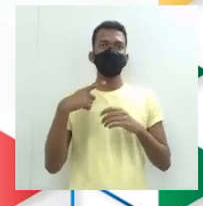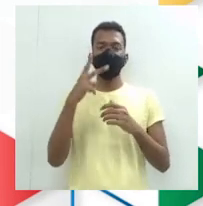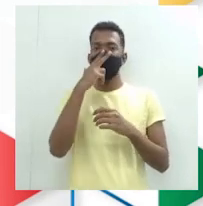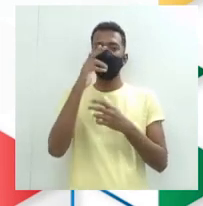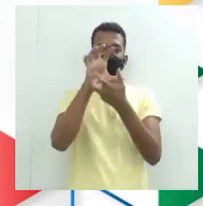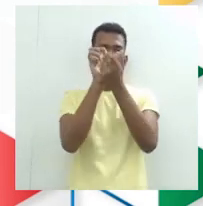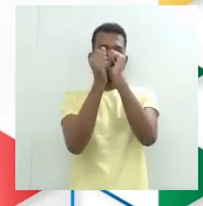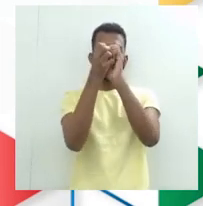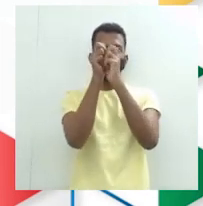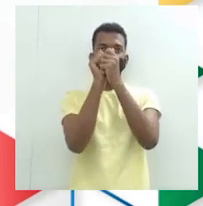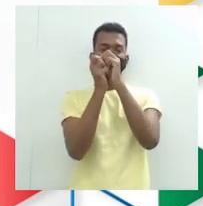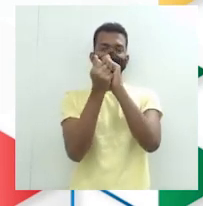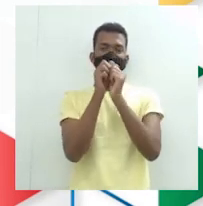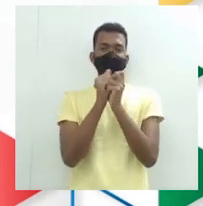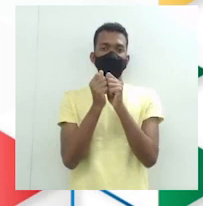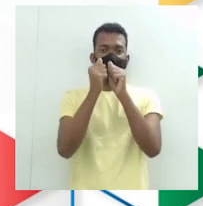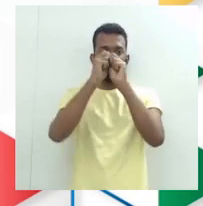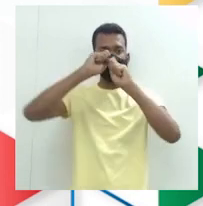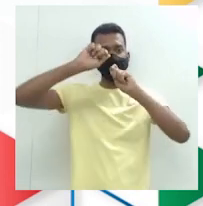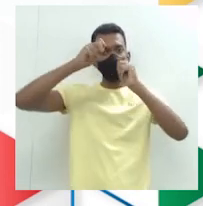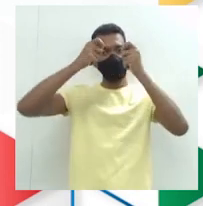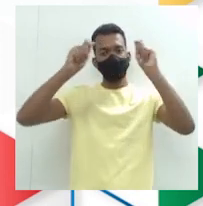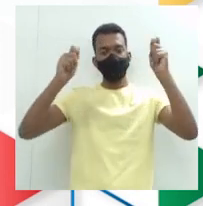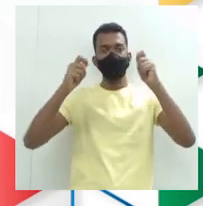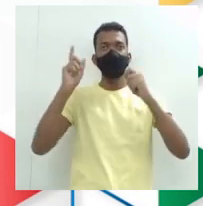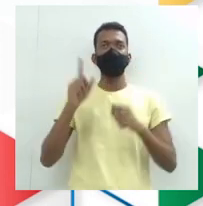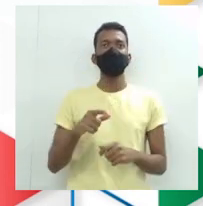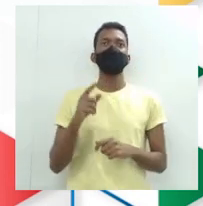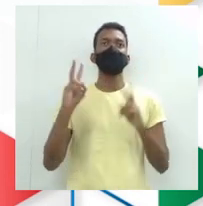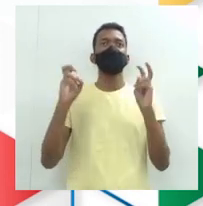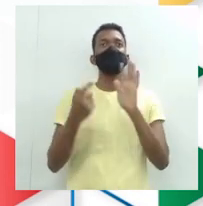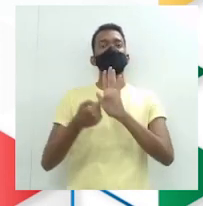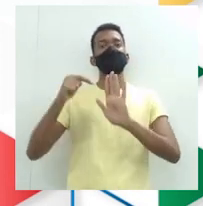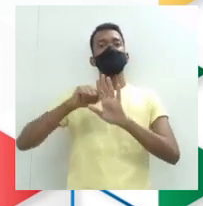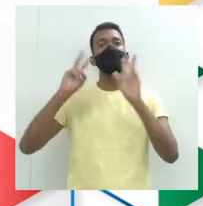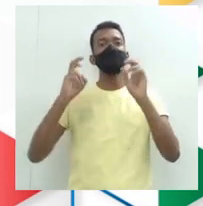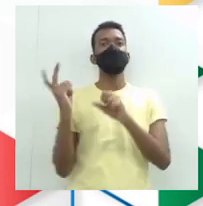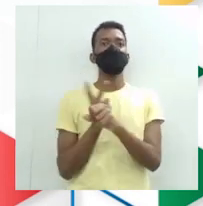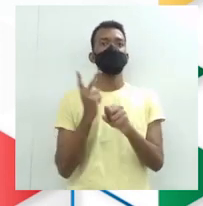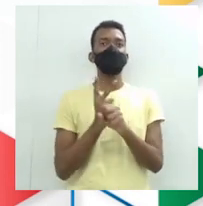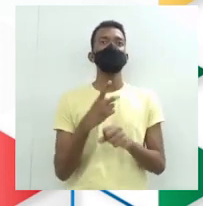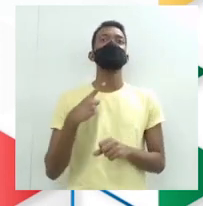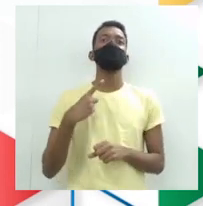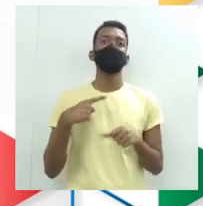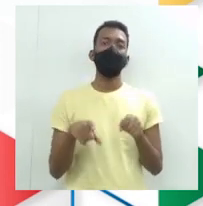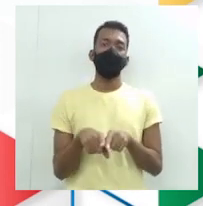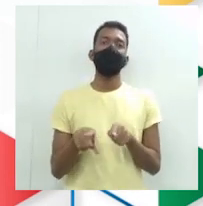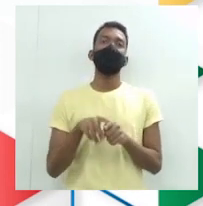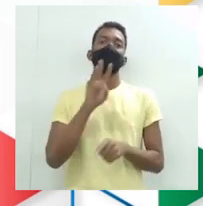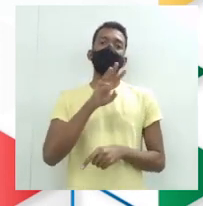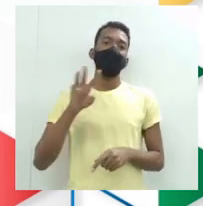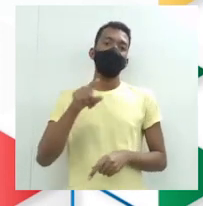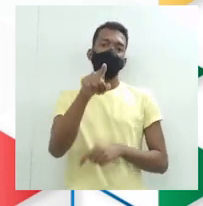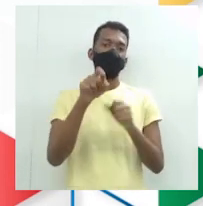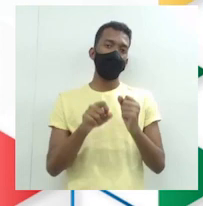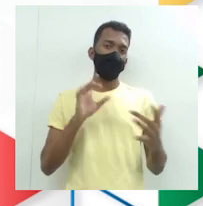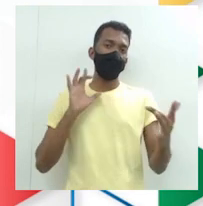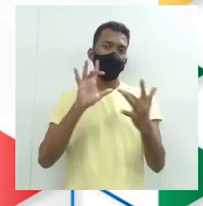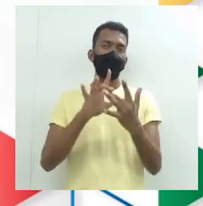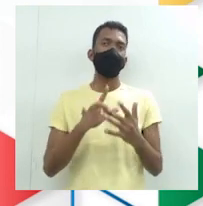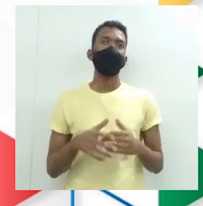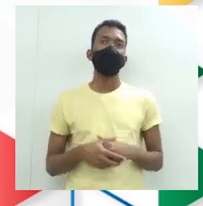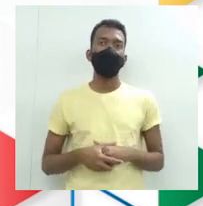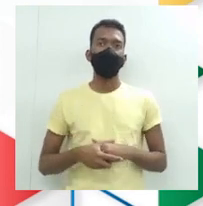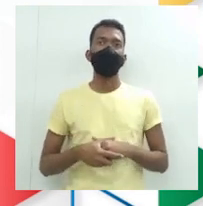rosto amassado, e essa é uma metáfora também da violência. E tem um site aí que você pode acessar, uma